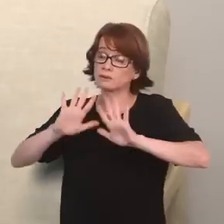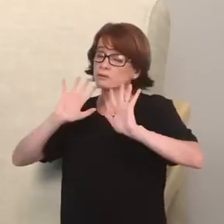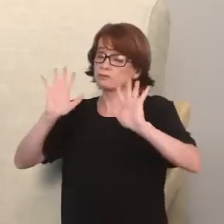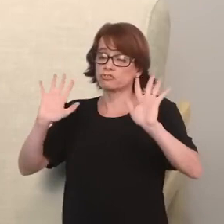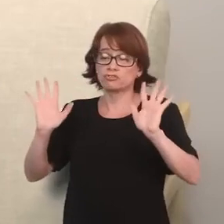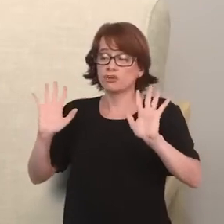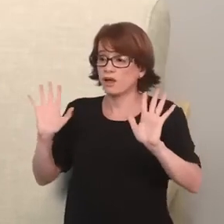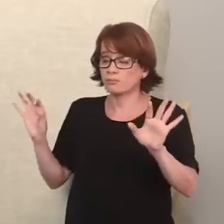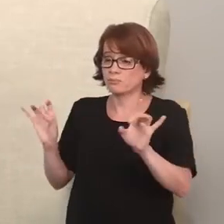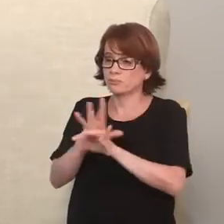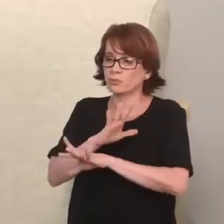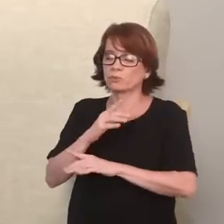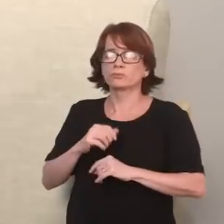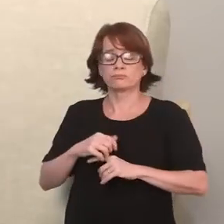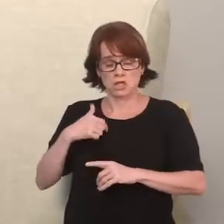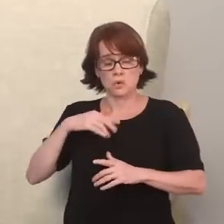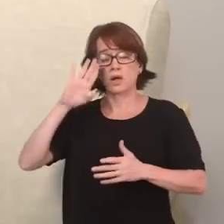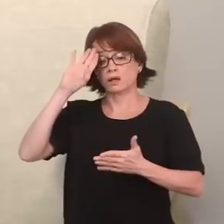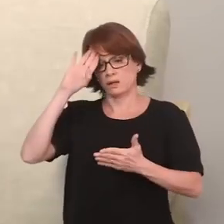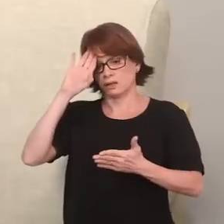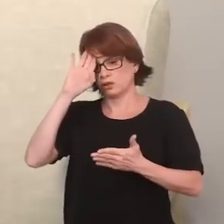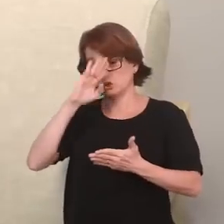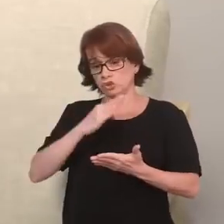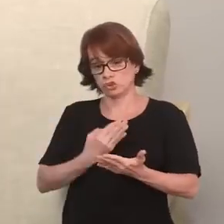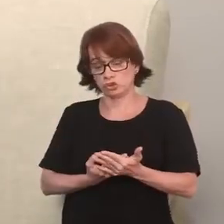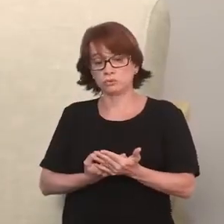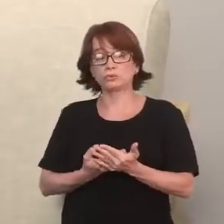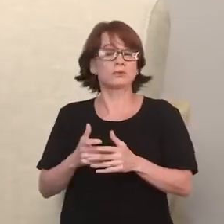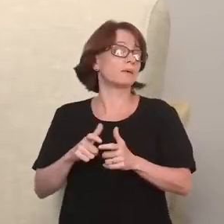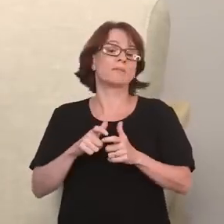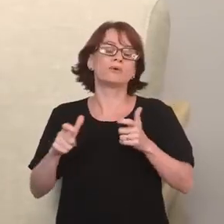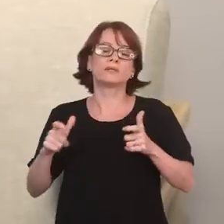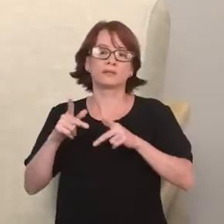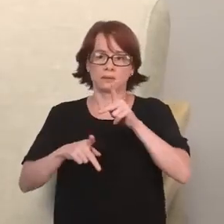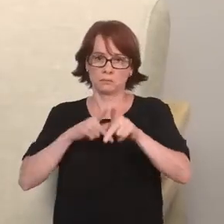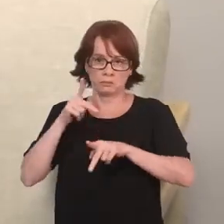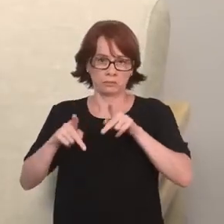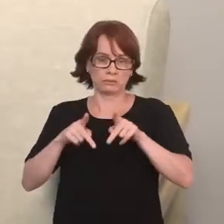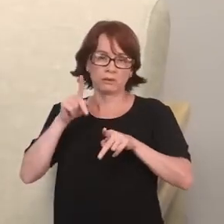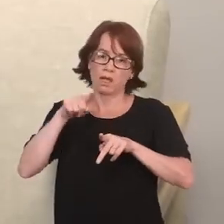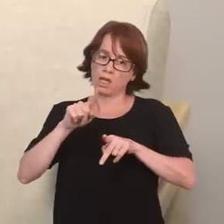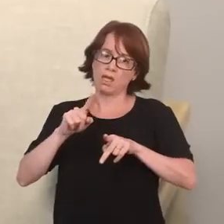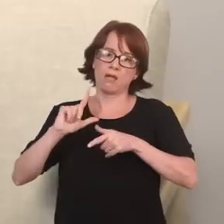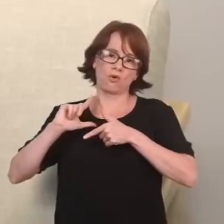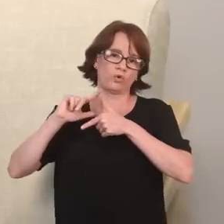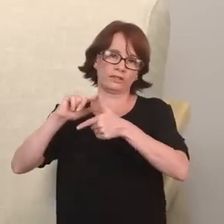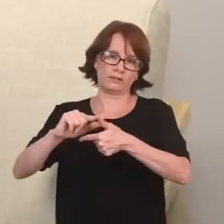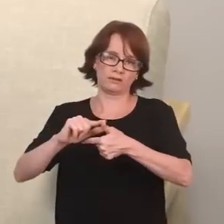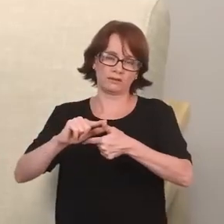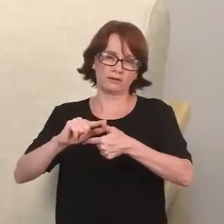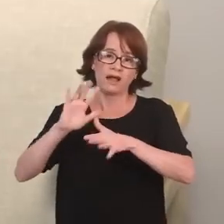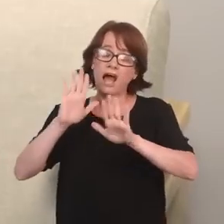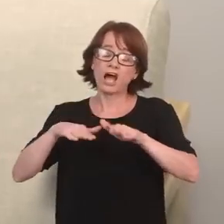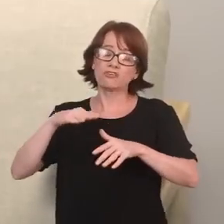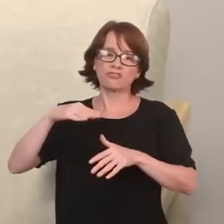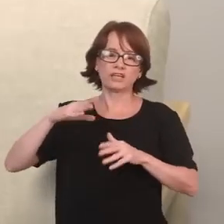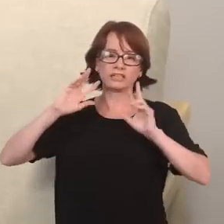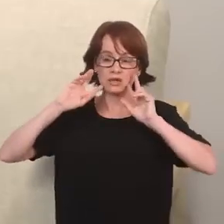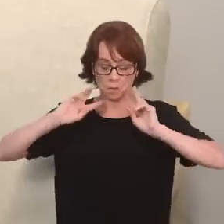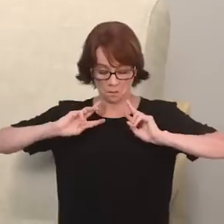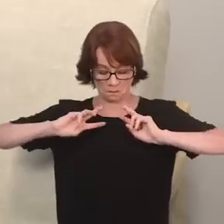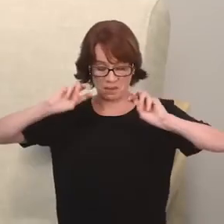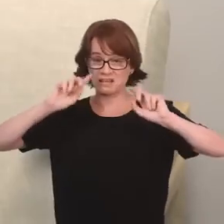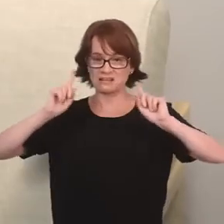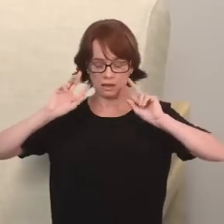e eu acredito que a maioria da população, ela é conservadora, mesmo que ela não saiba, né? Mesmo que ela não se